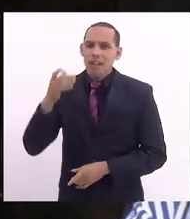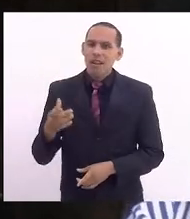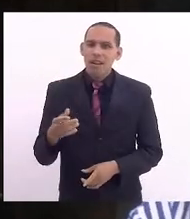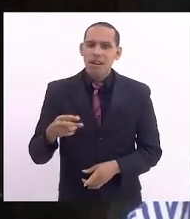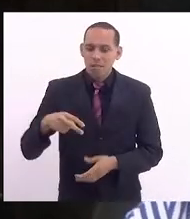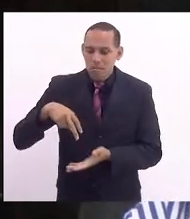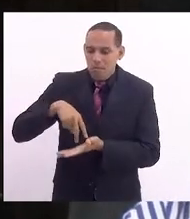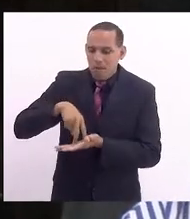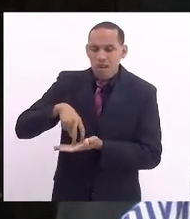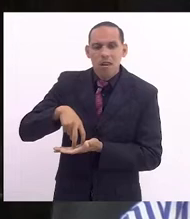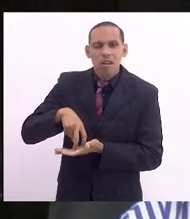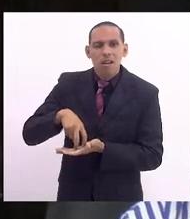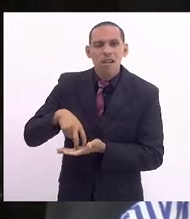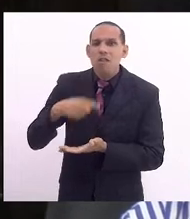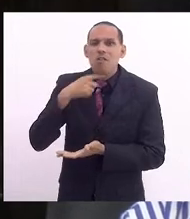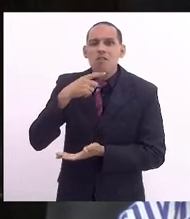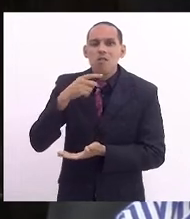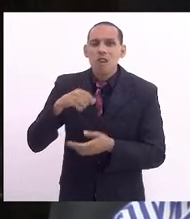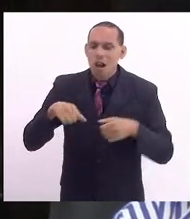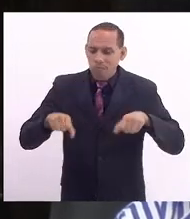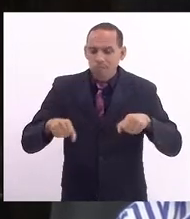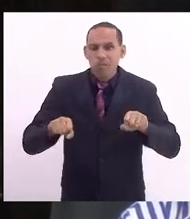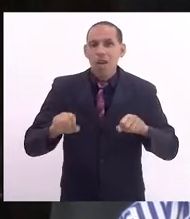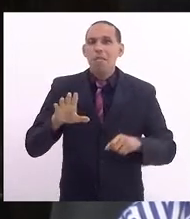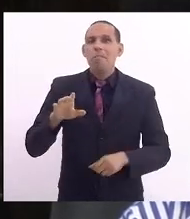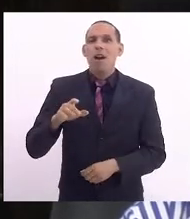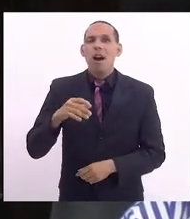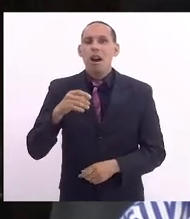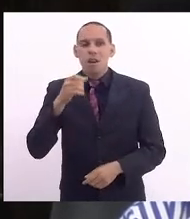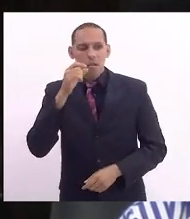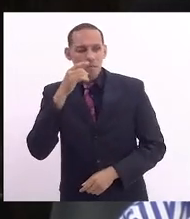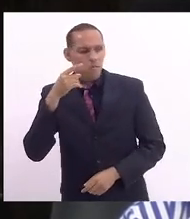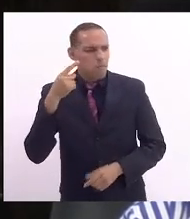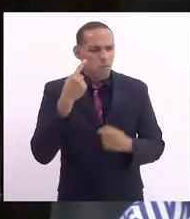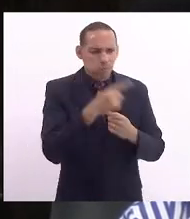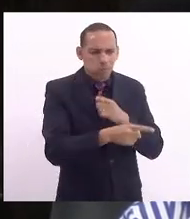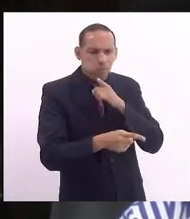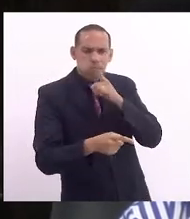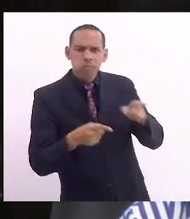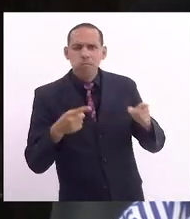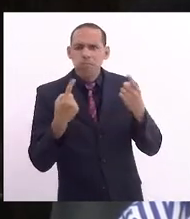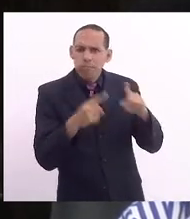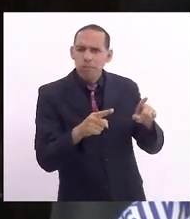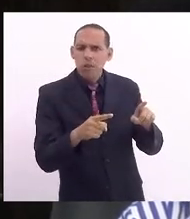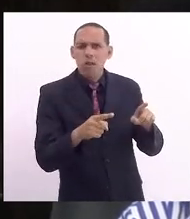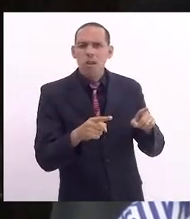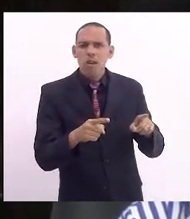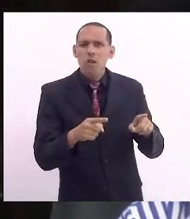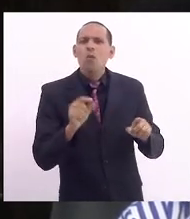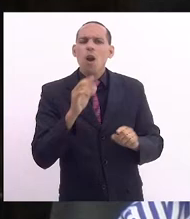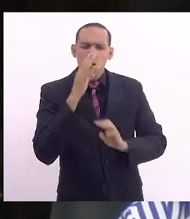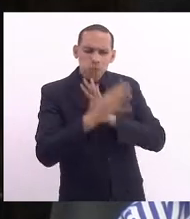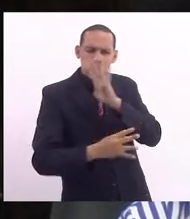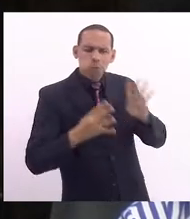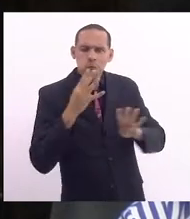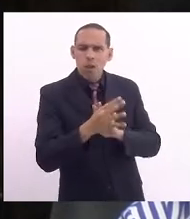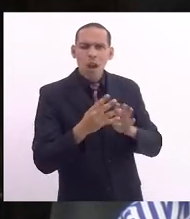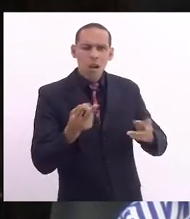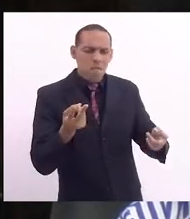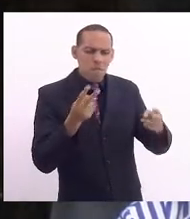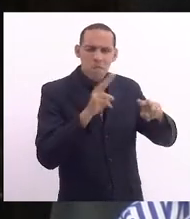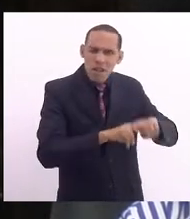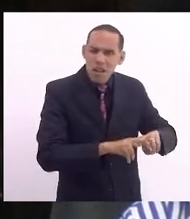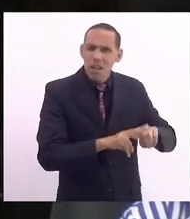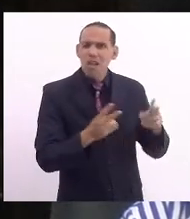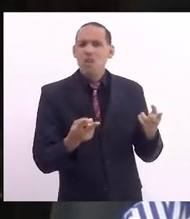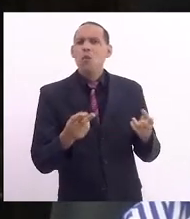pé em cima de uma moto, mas foi acusado e atualmente se encontra preso por um crime que não cometeu,